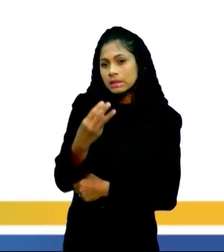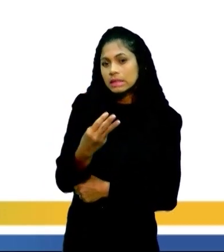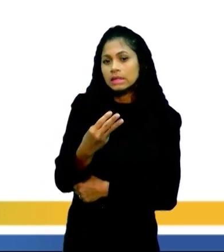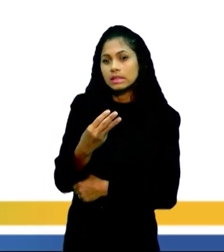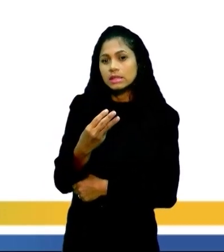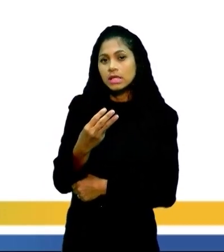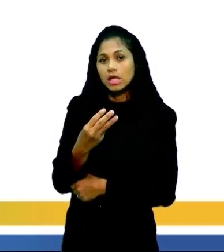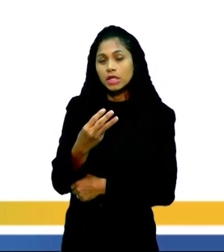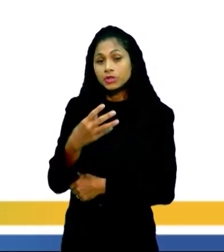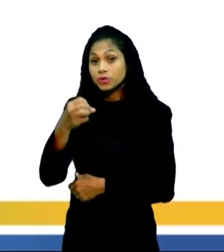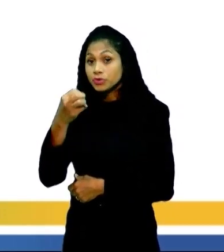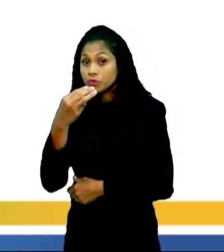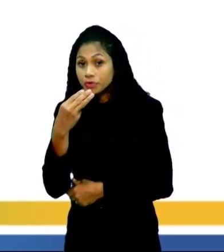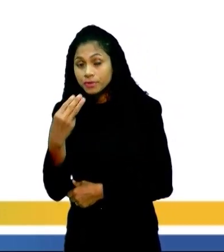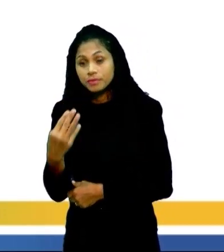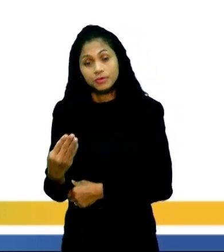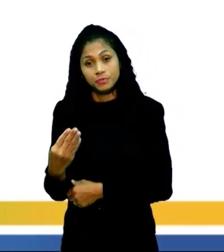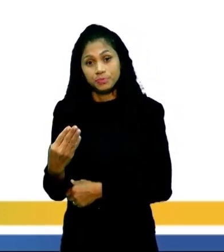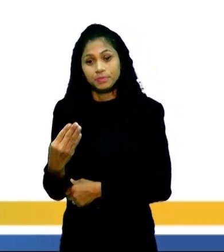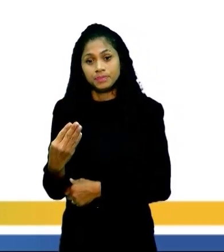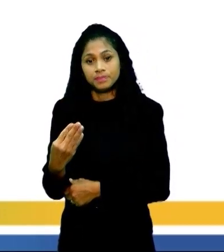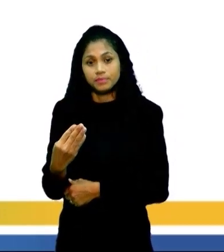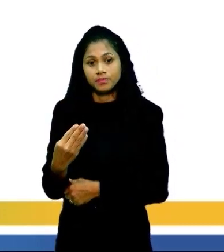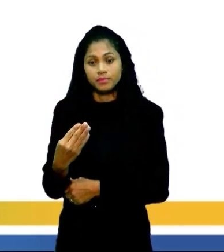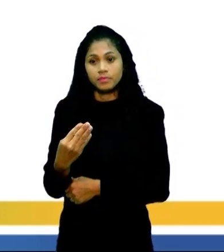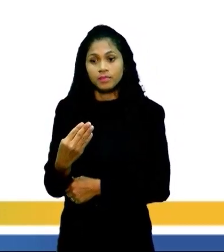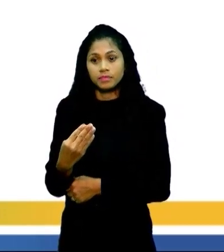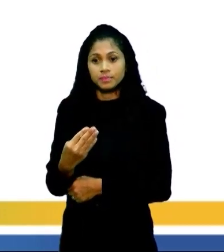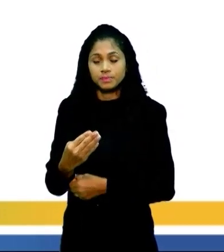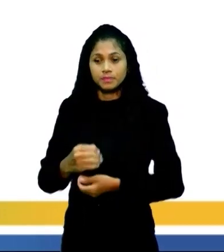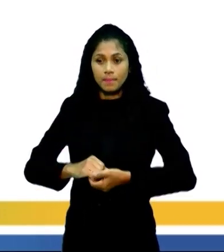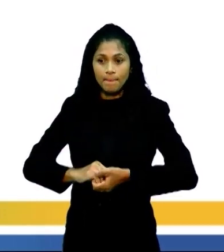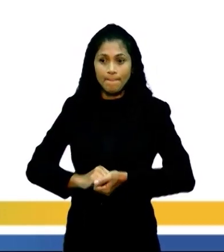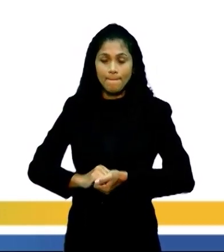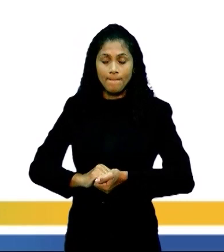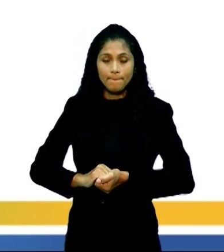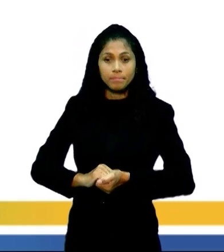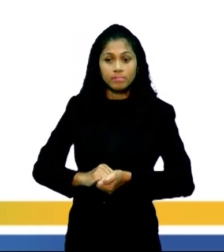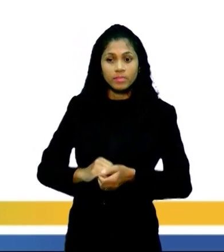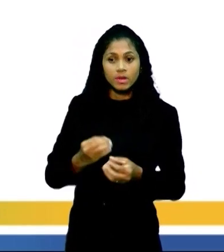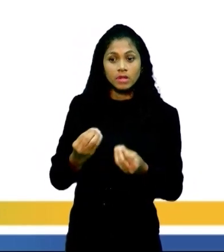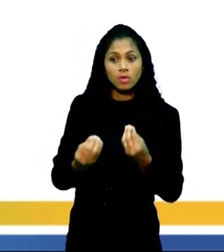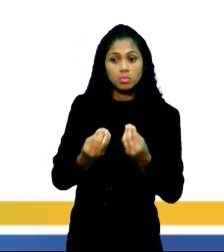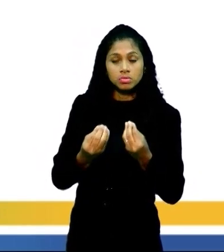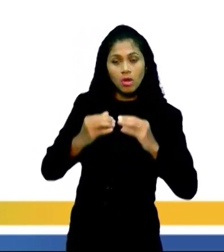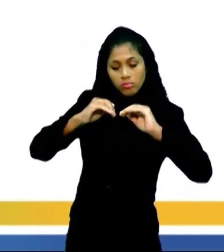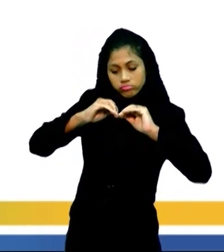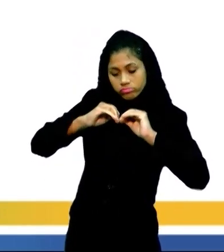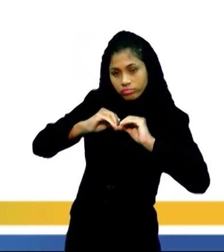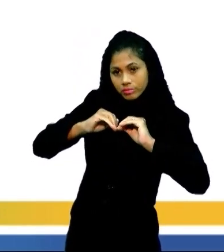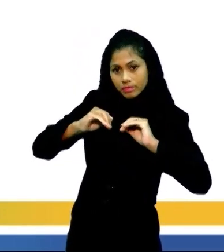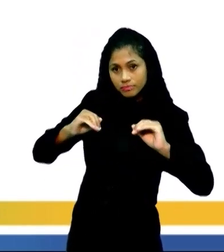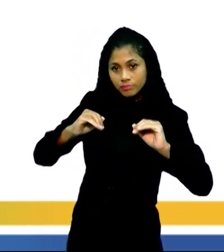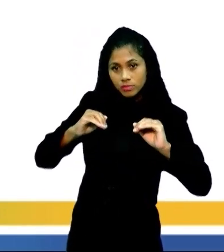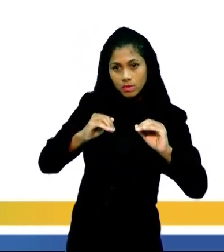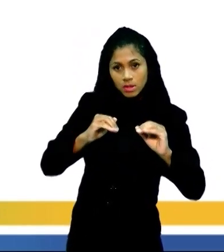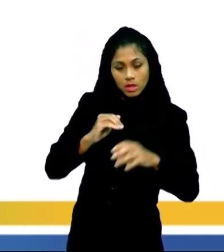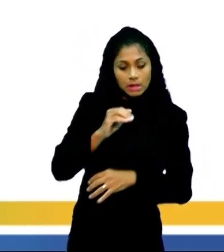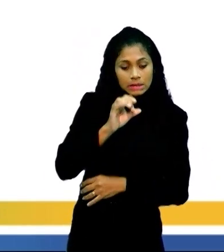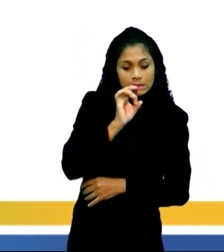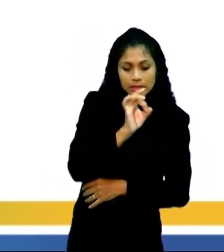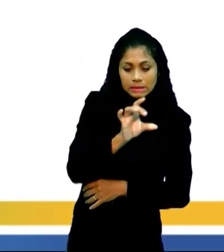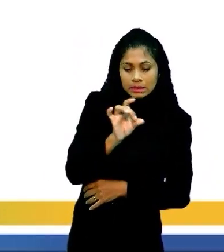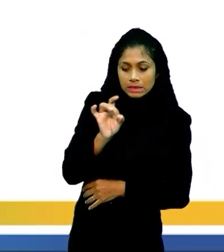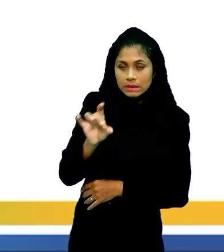que todas as porções feitas sejam distribuídas e todas as caixas